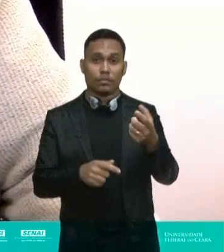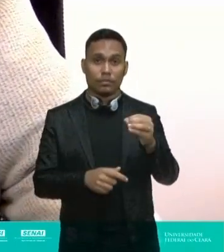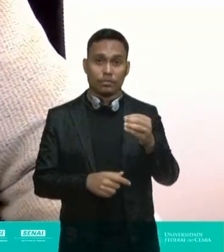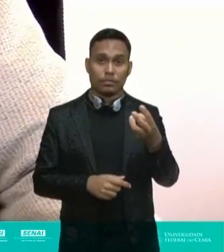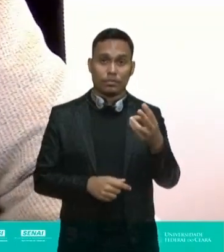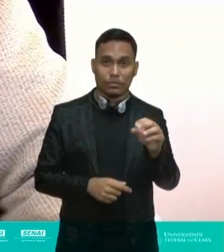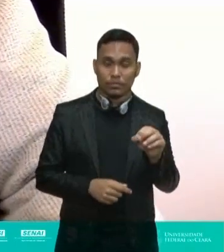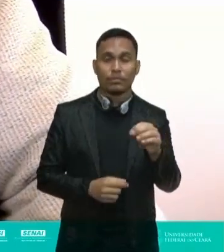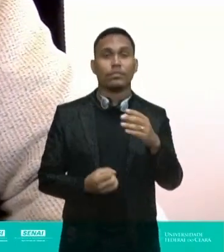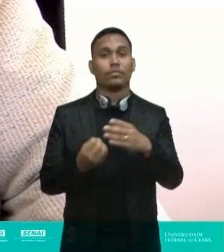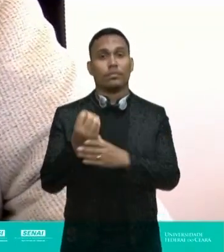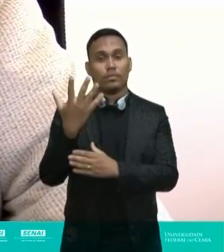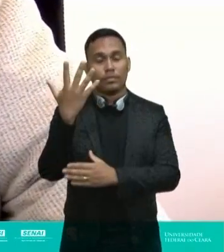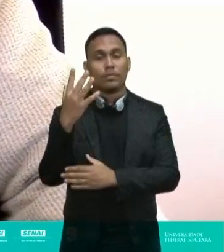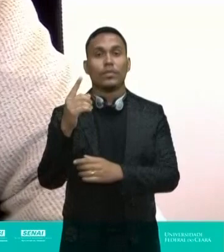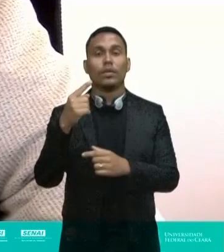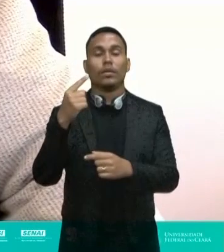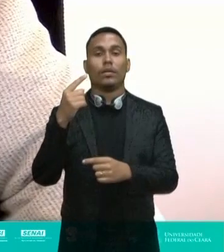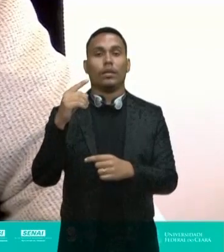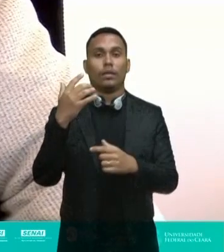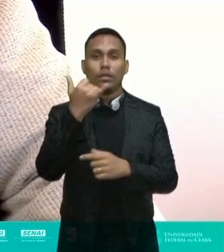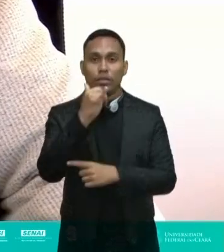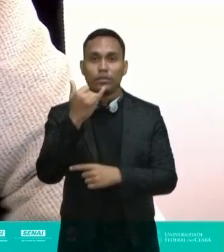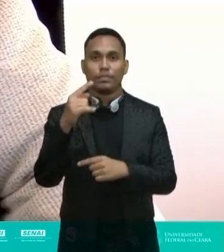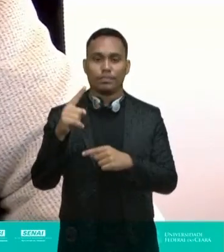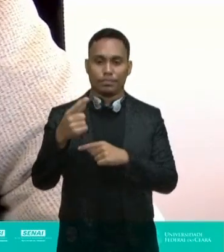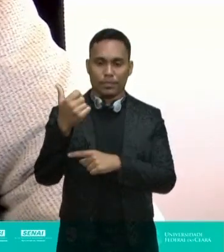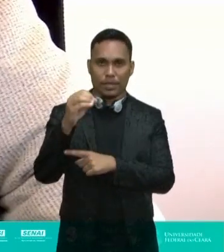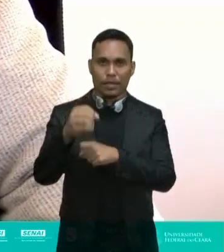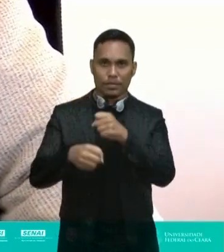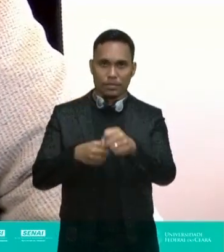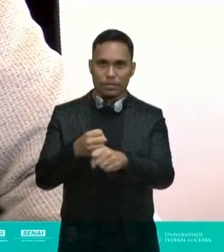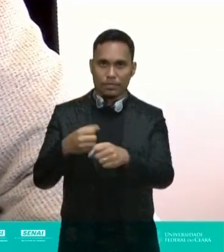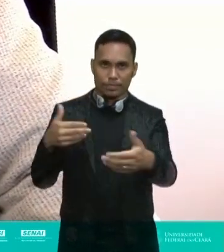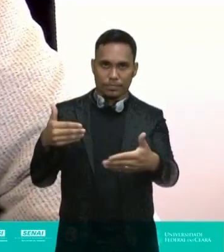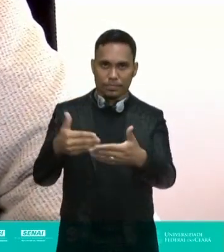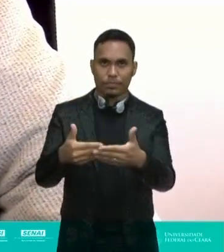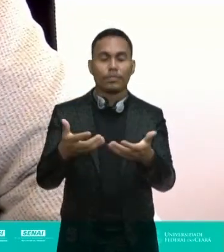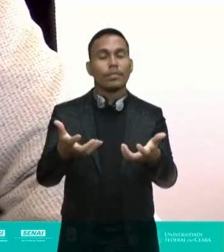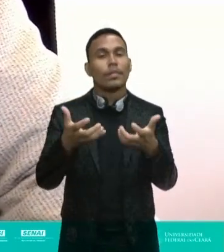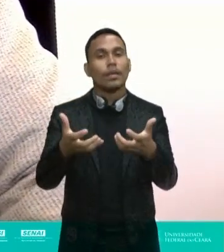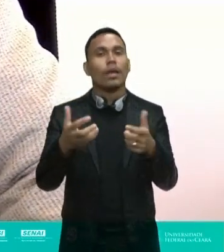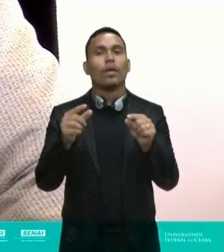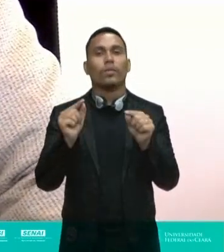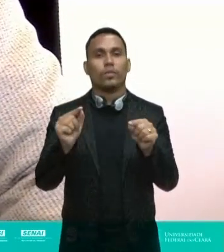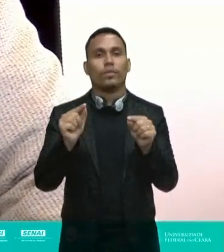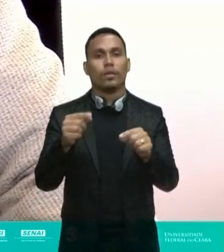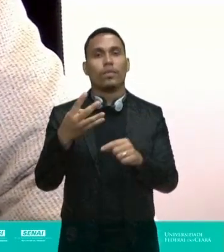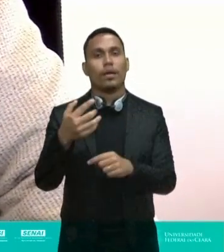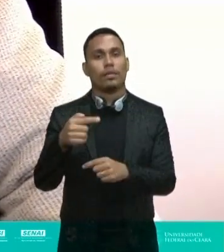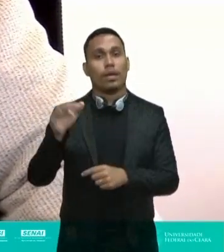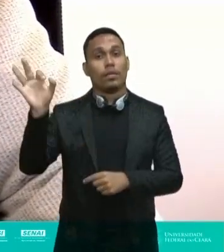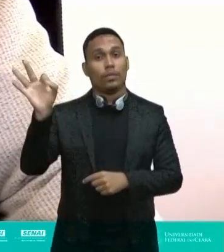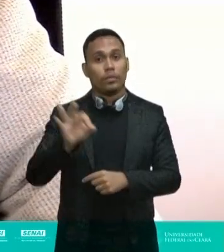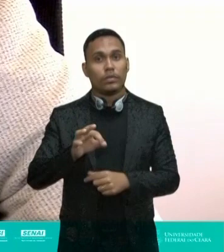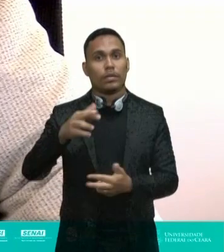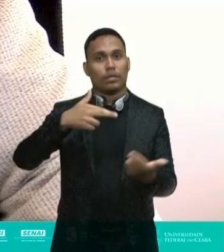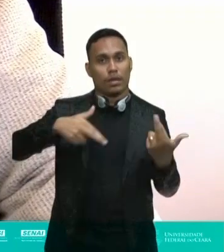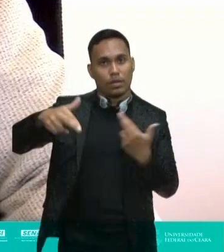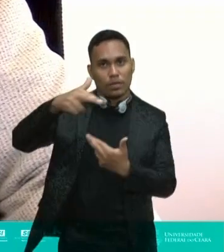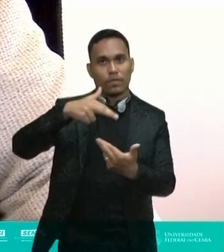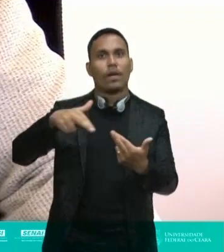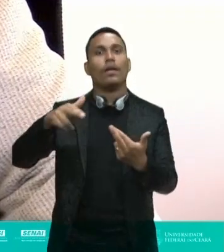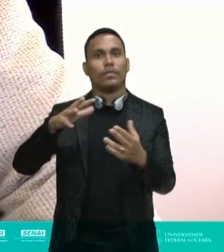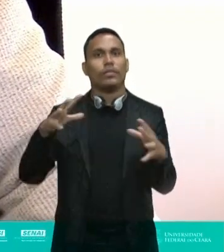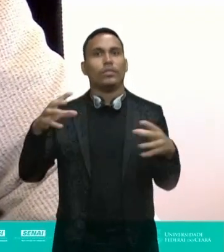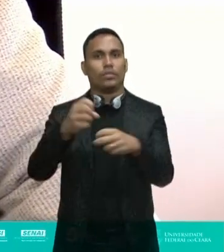política energética e climática de Portugal para a próxima década. Queremos atingir uma incorporação de 47% de fontes renováveis no consumo final de